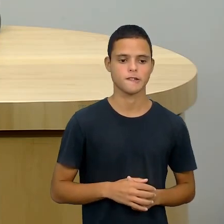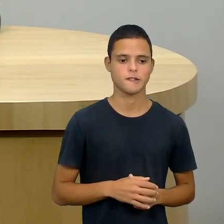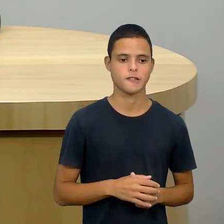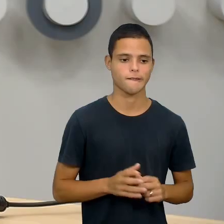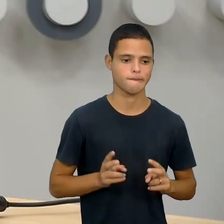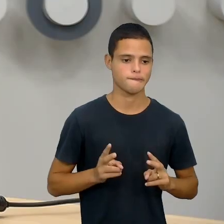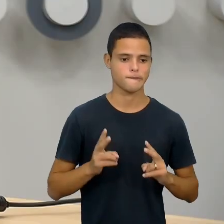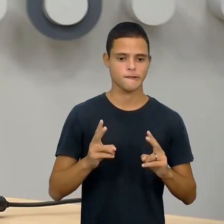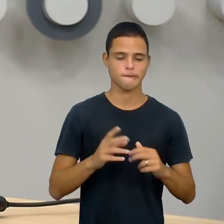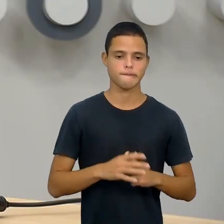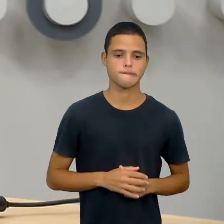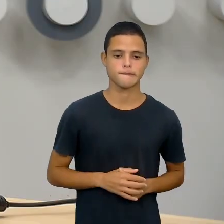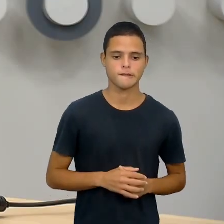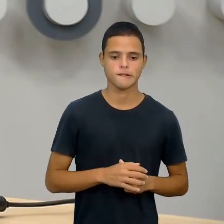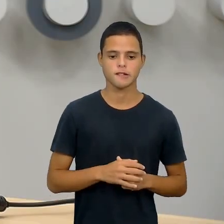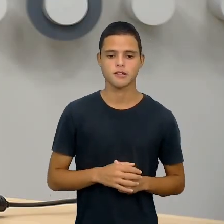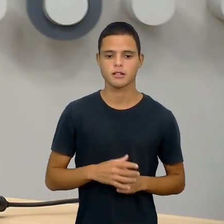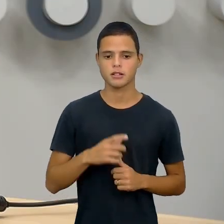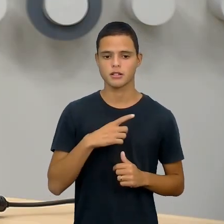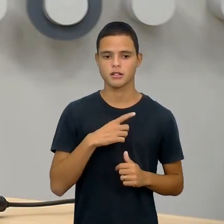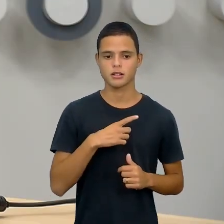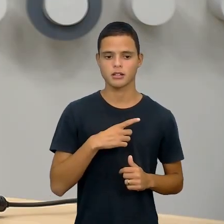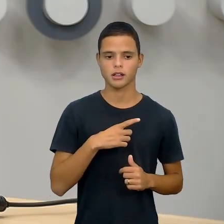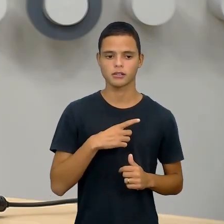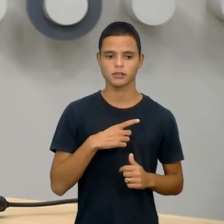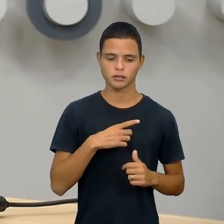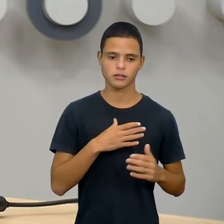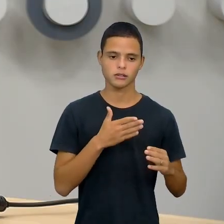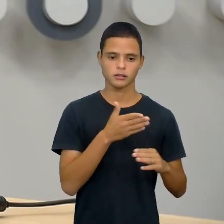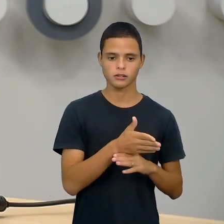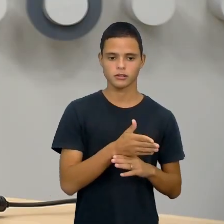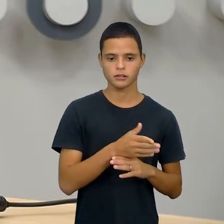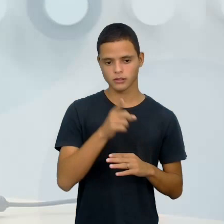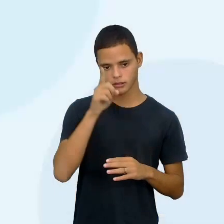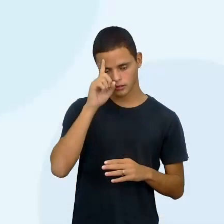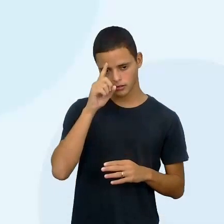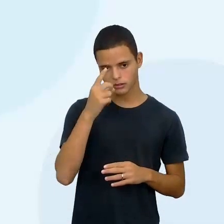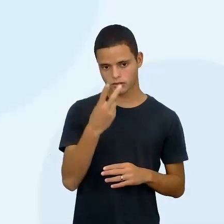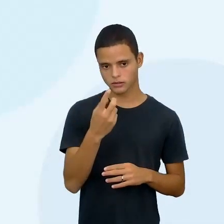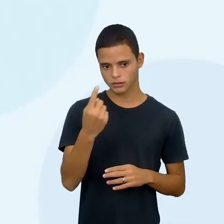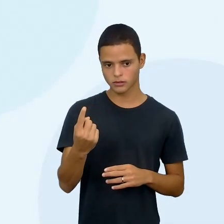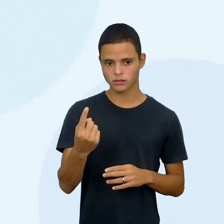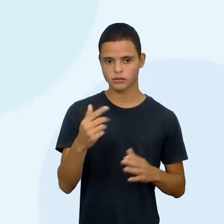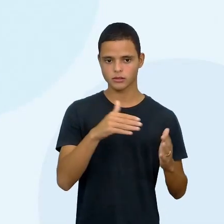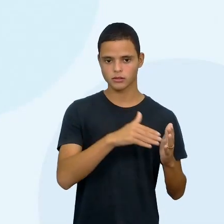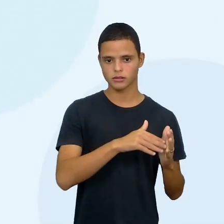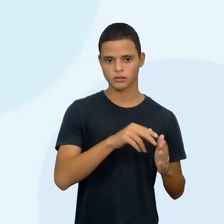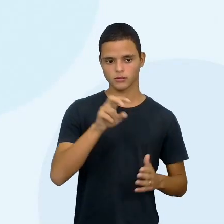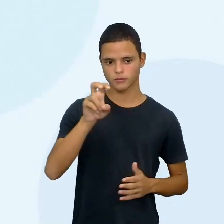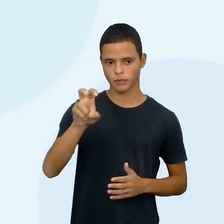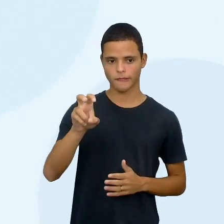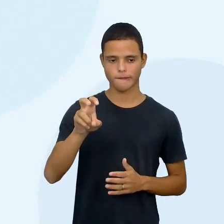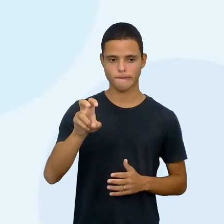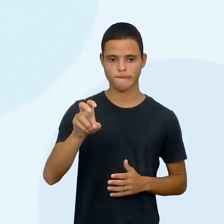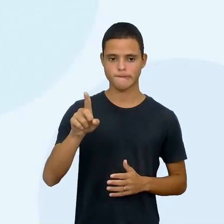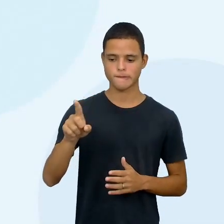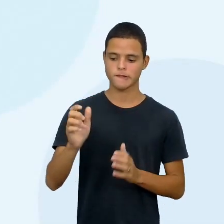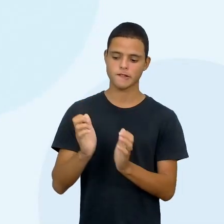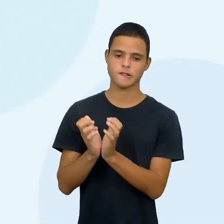continuando, a inscrição, professor, vai ter professor e professora, dia 21/5 de maio de 2022, um